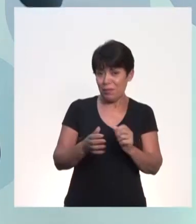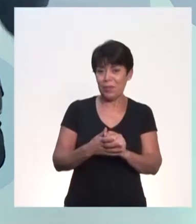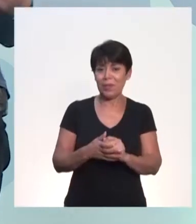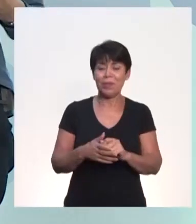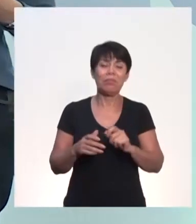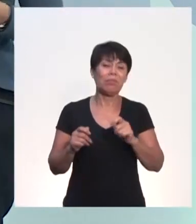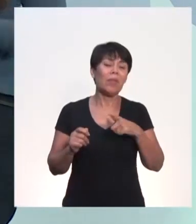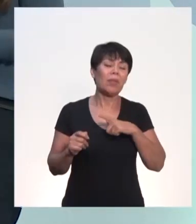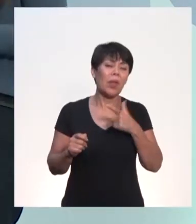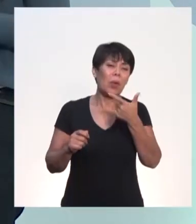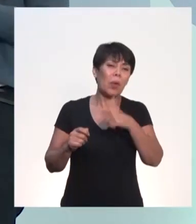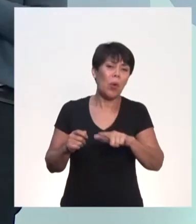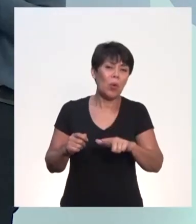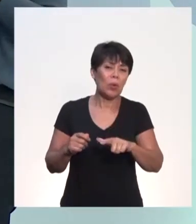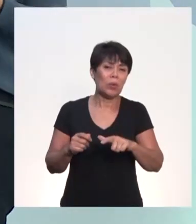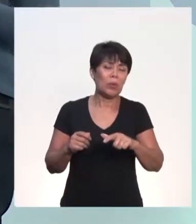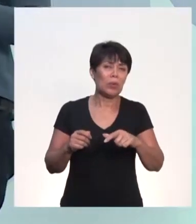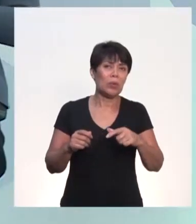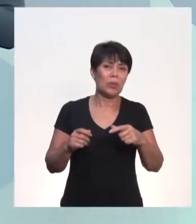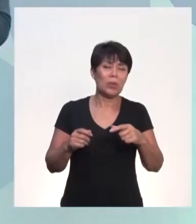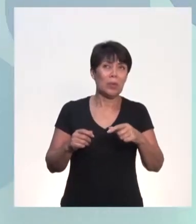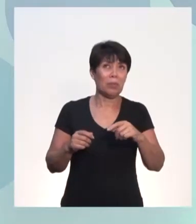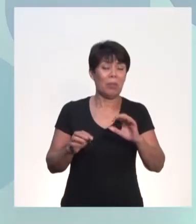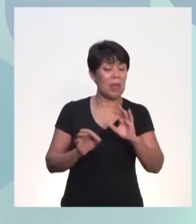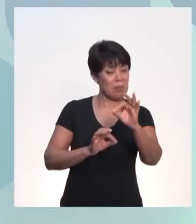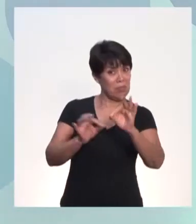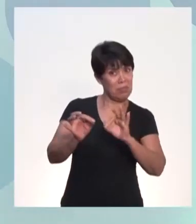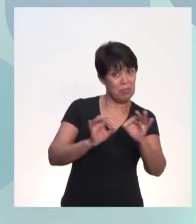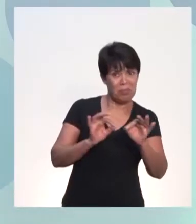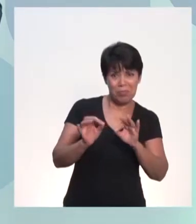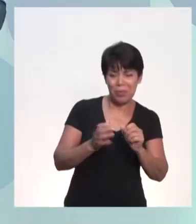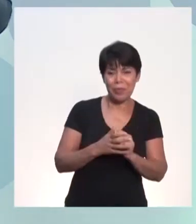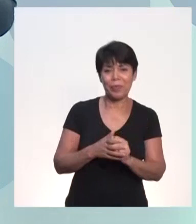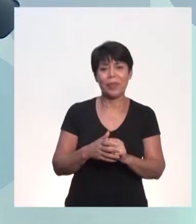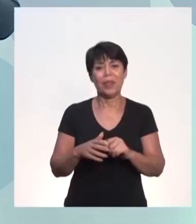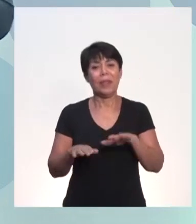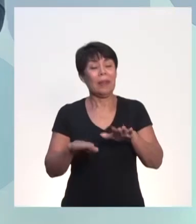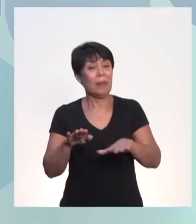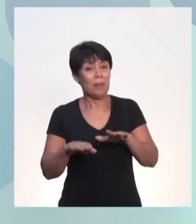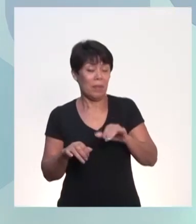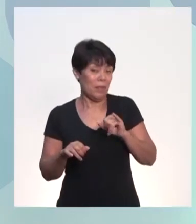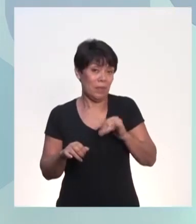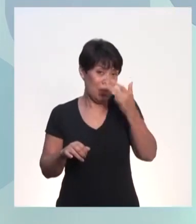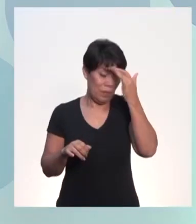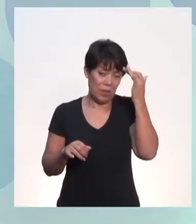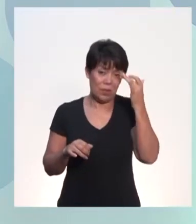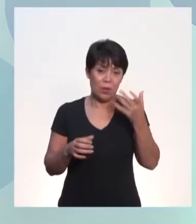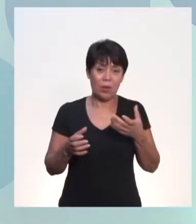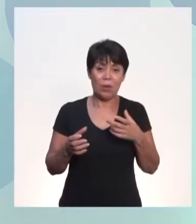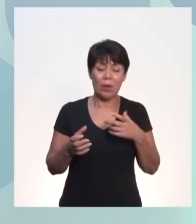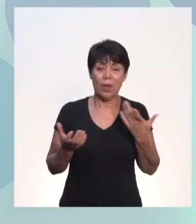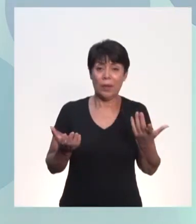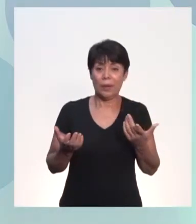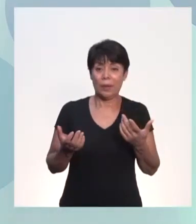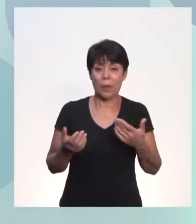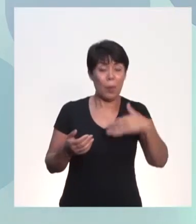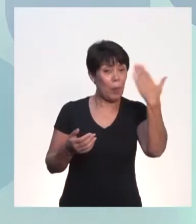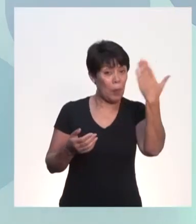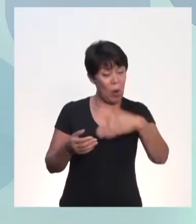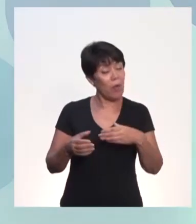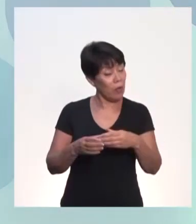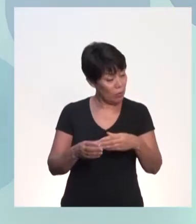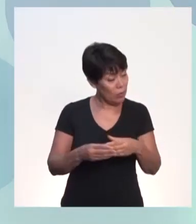mapas conceituais super rebuscados, dependendo se a pessoa, por um exemplo, está estudando para uma prova de